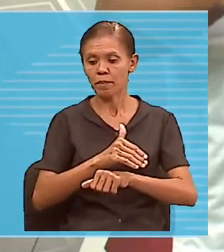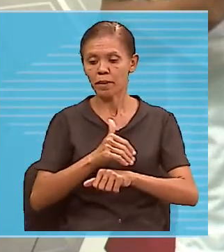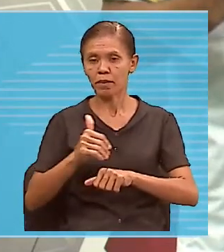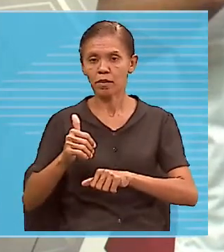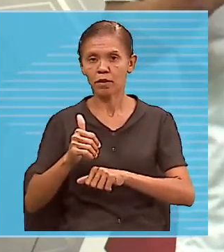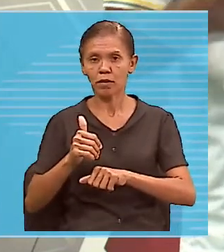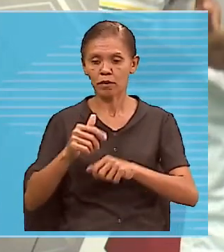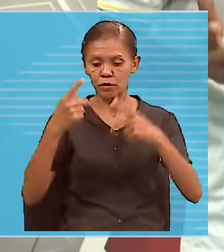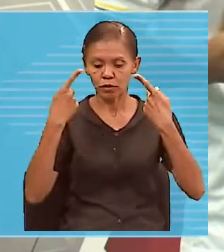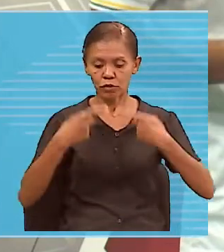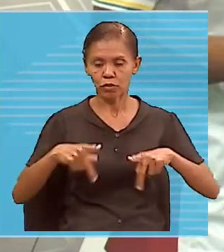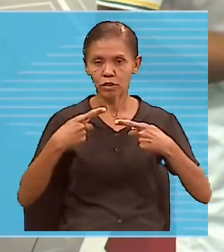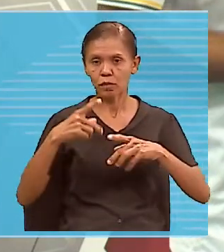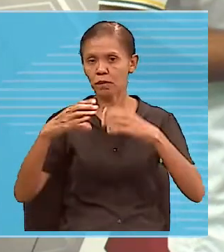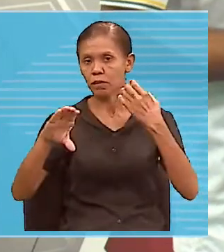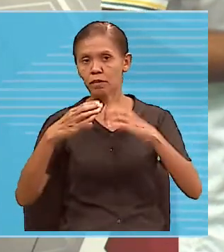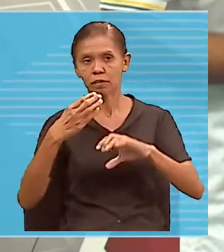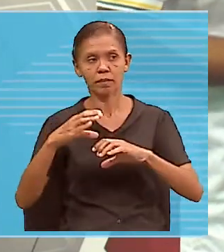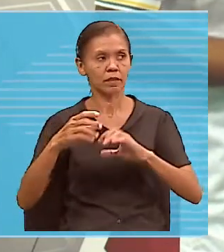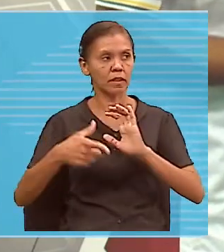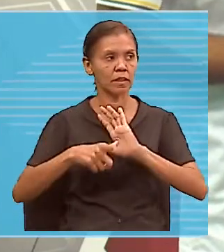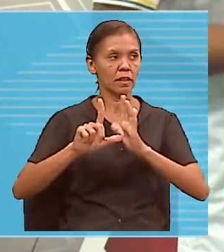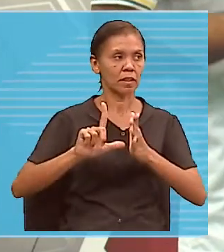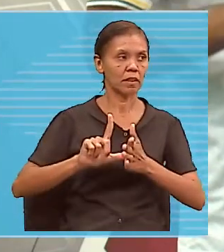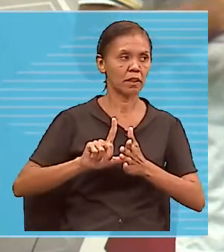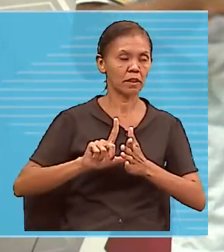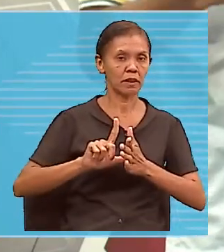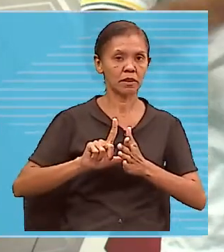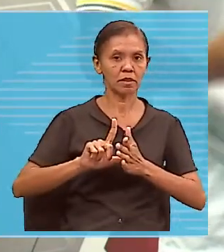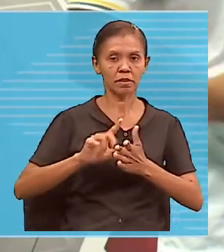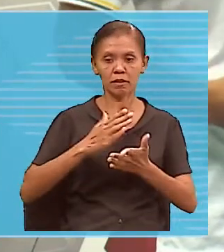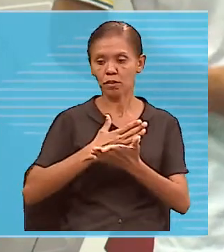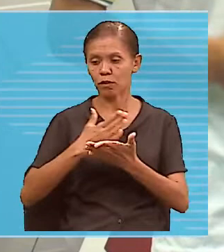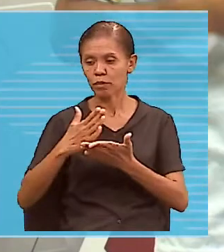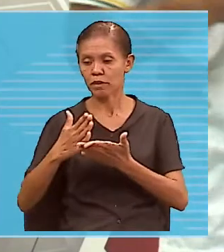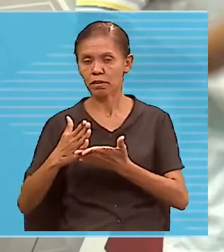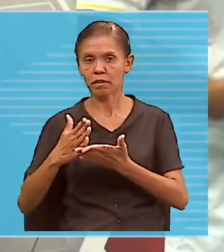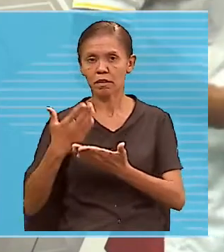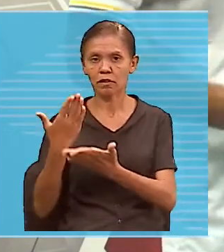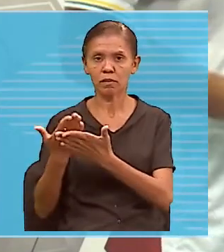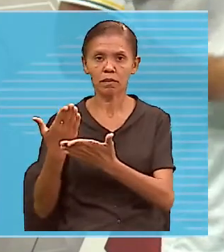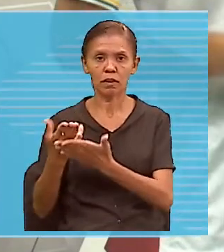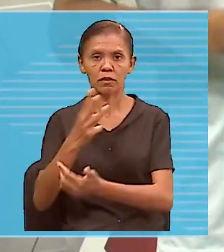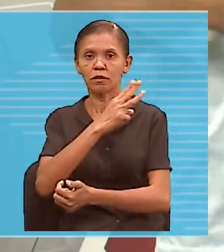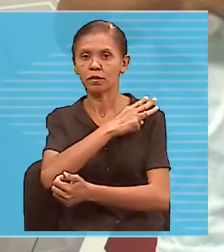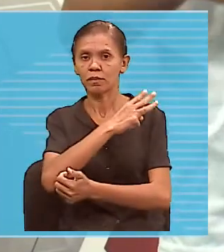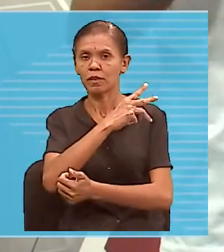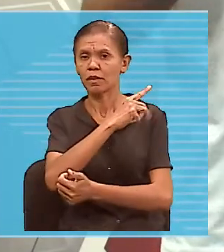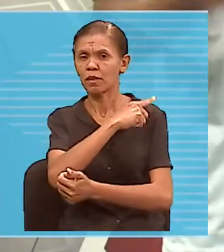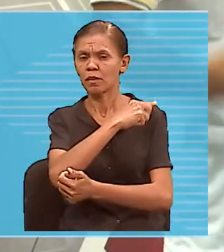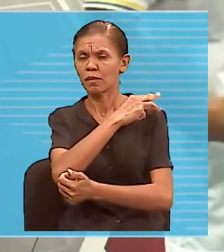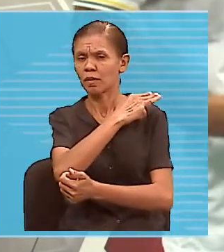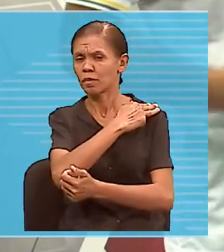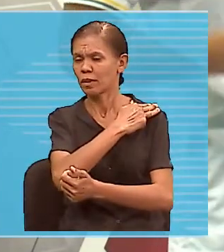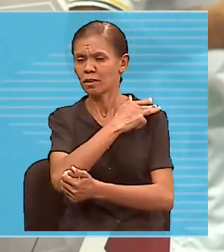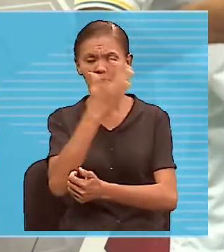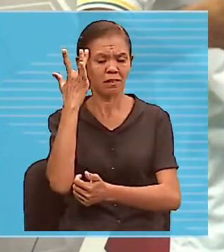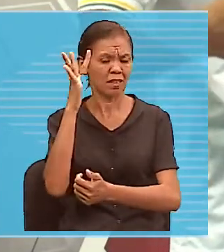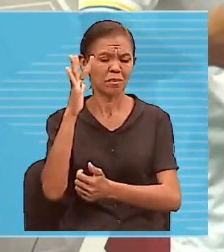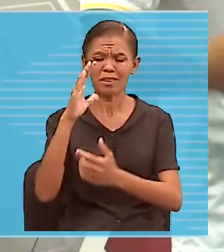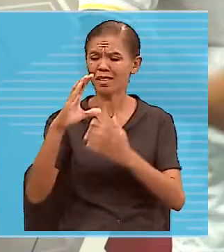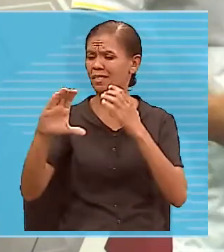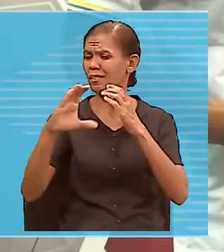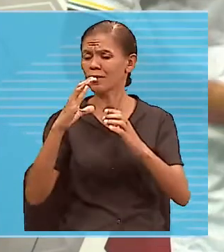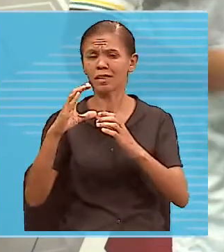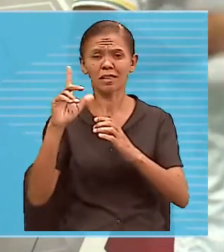quando eu não entrei no ensino médio, eu não sabia me comunicar. Mas depois que eu comecei a ter o hábito de ler, comecei a ter o hábito de ir atrás,